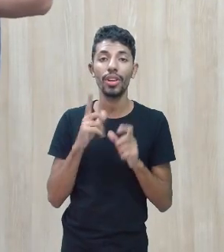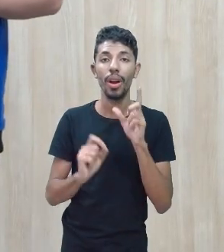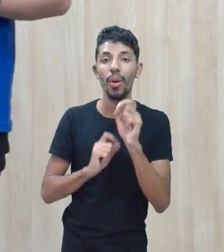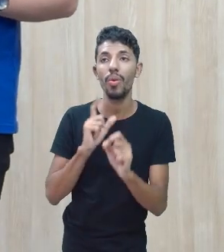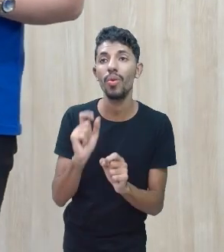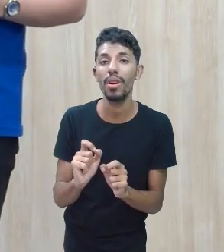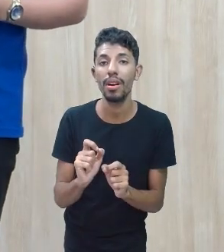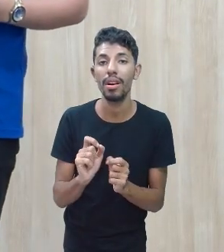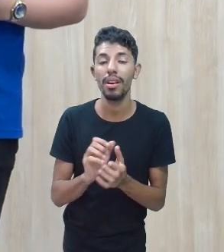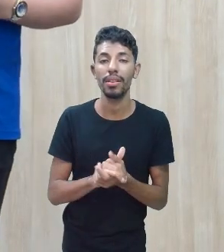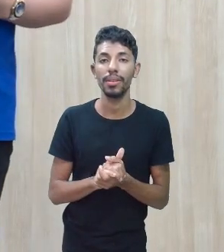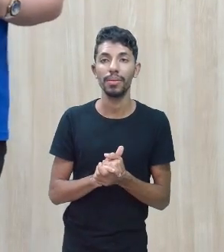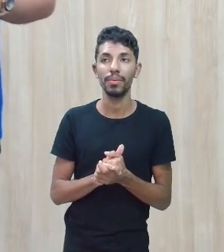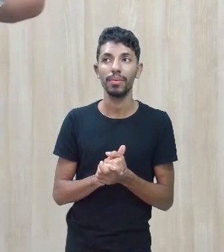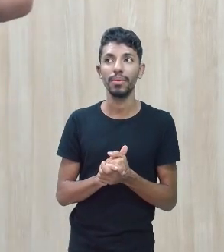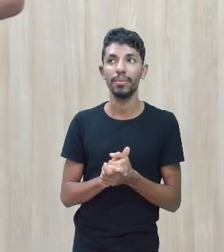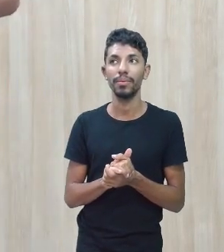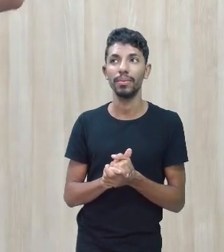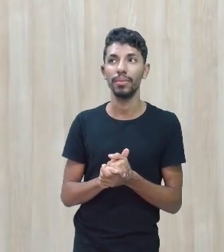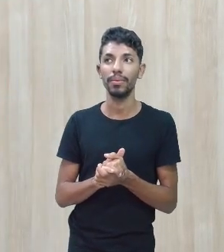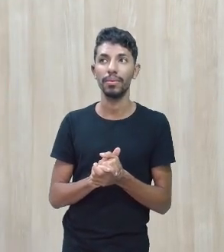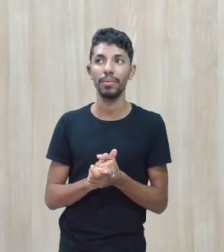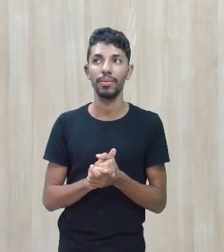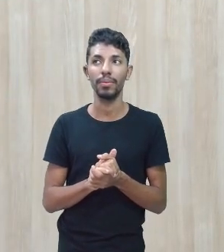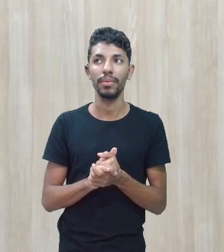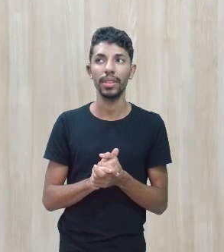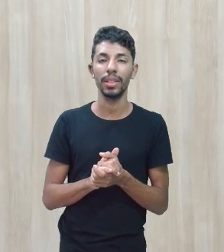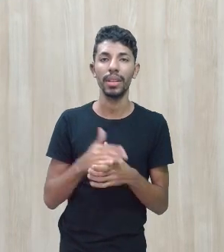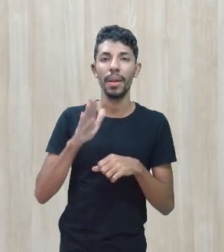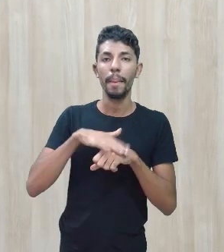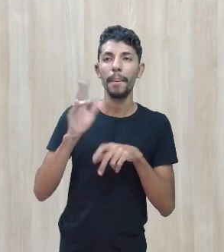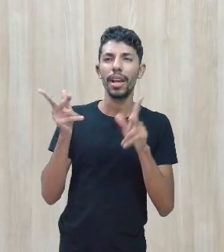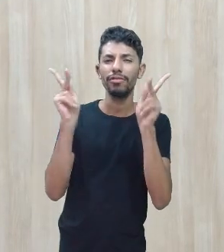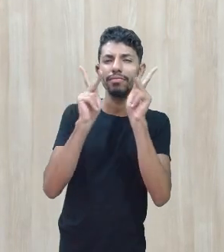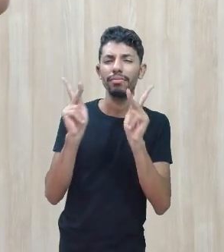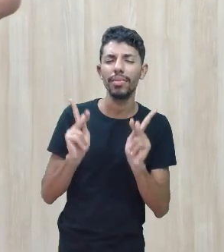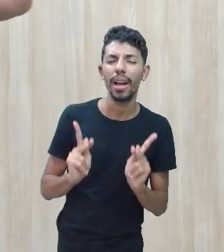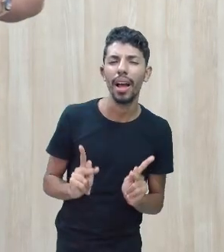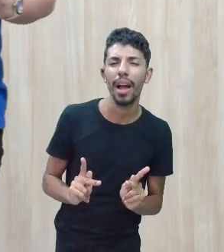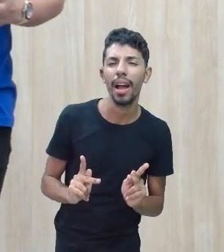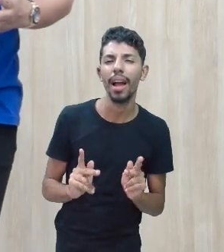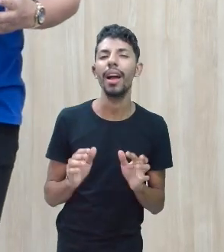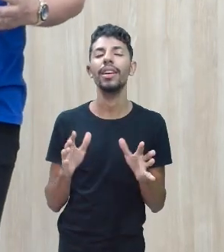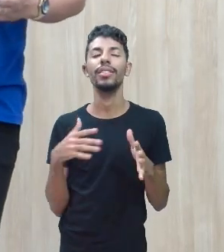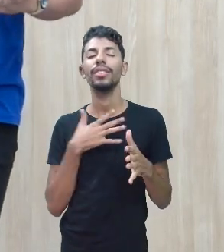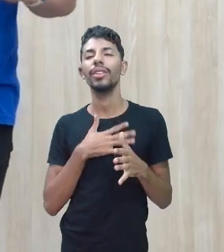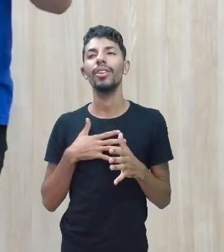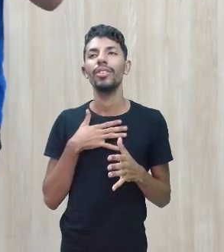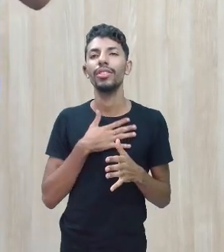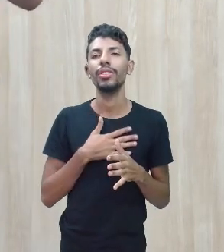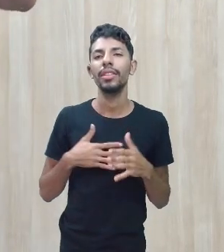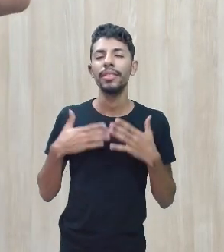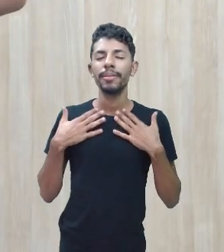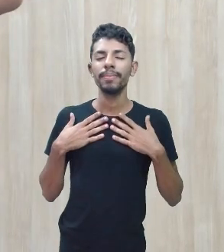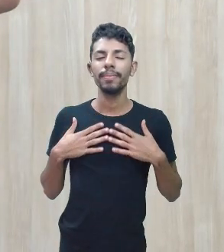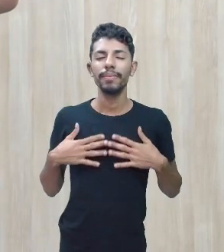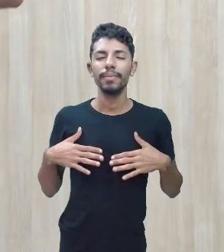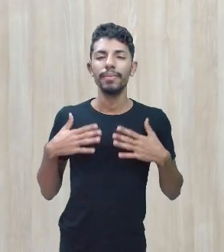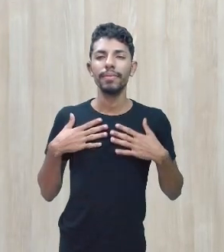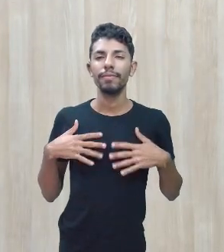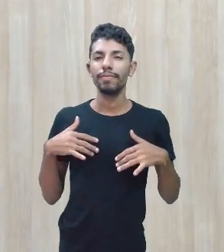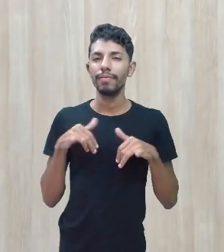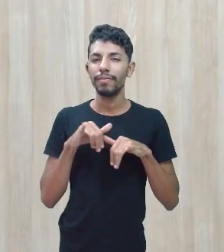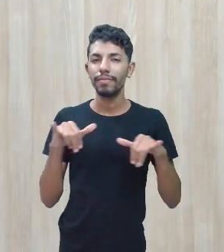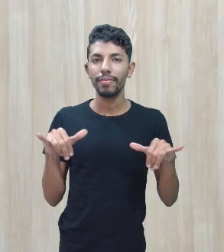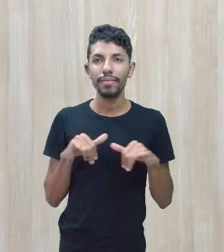para quem gosta de um pouquinho mais de paz, para quem gosta de estar mais tranquilo, olha